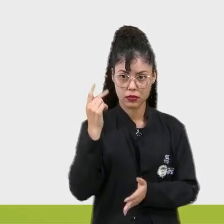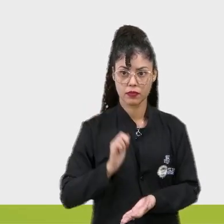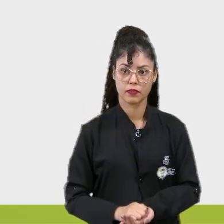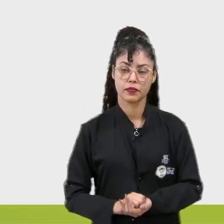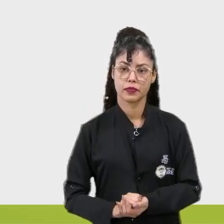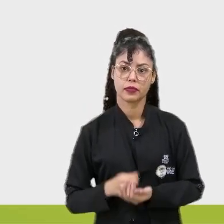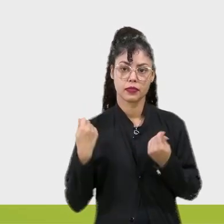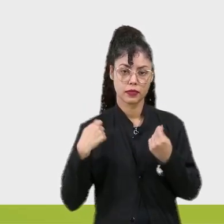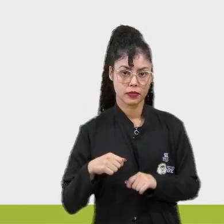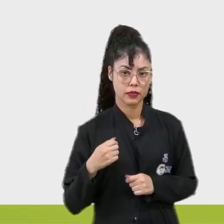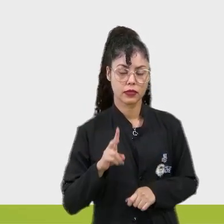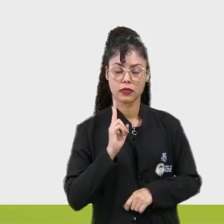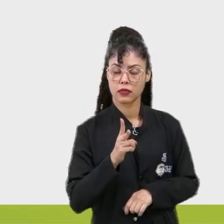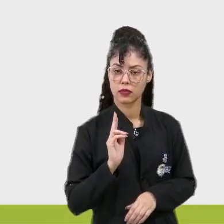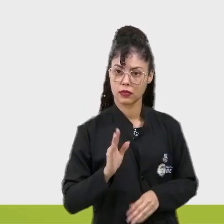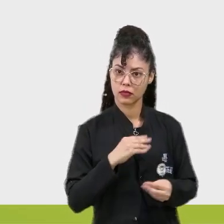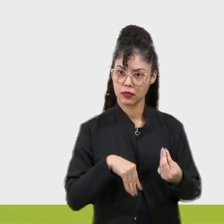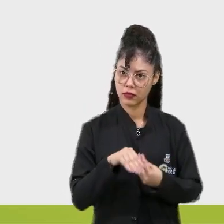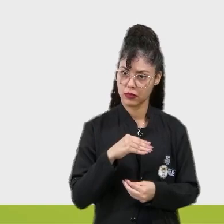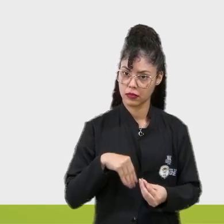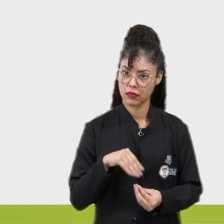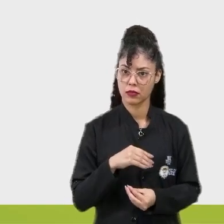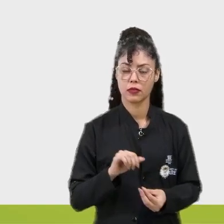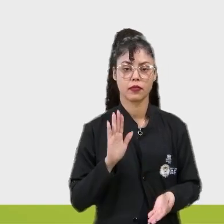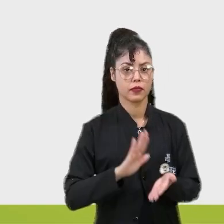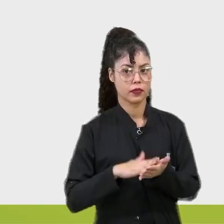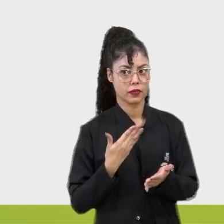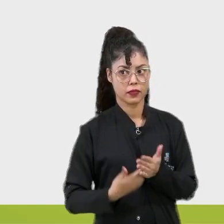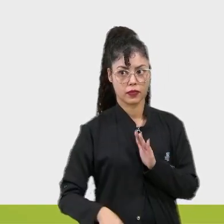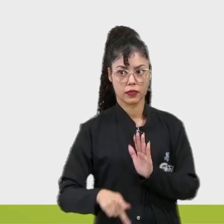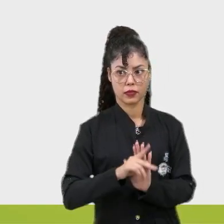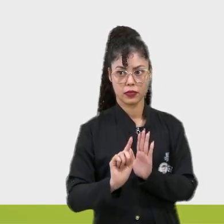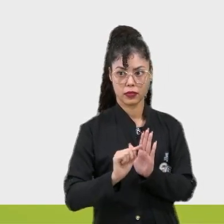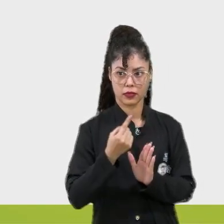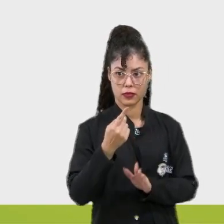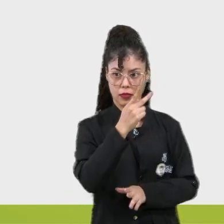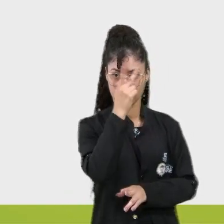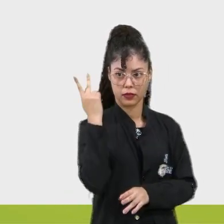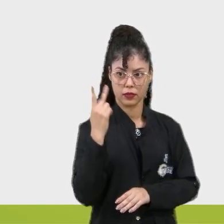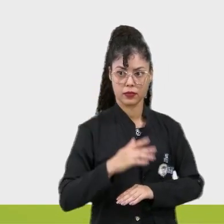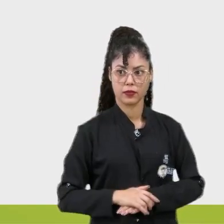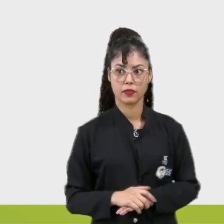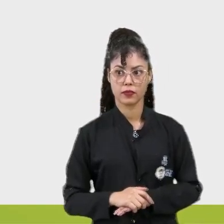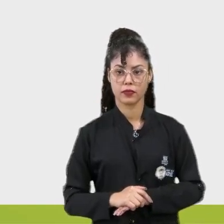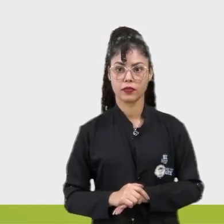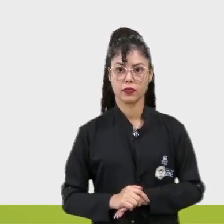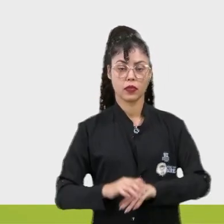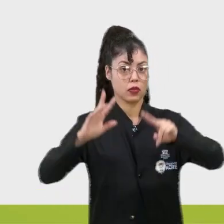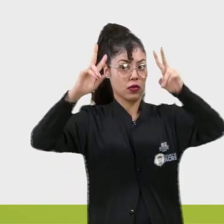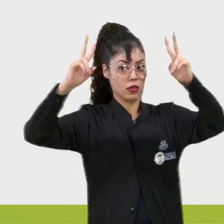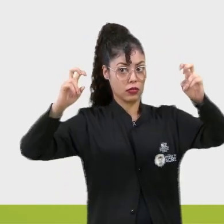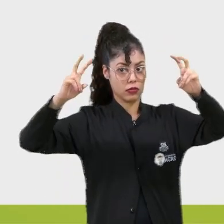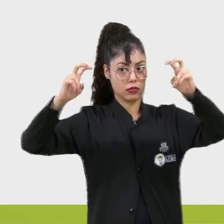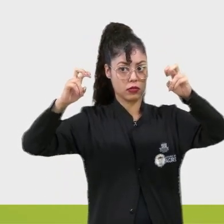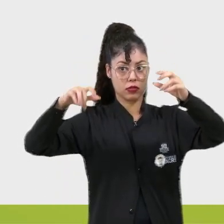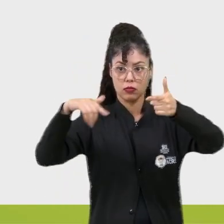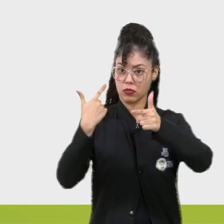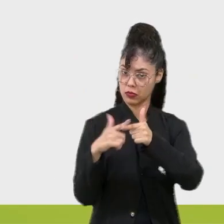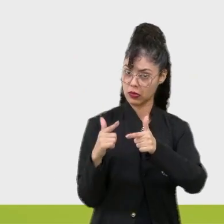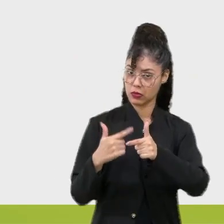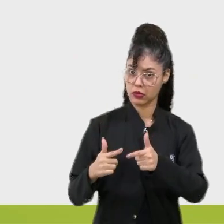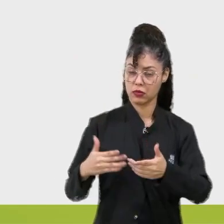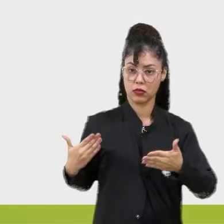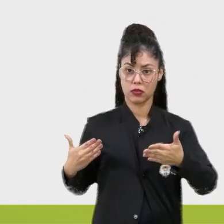texto deve ser escrito sem envolvimento linguístico ou interpretativo da primeira pessoa. Pense o assunto como um problema